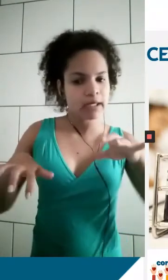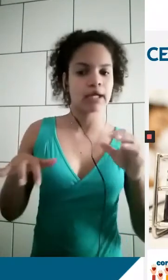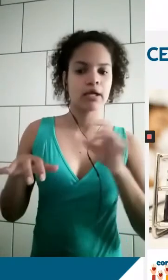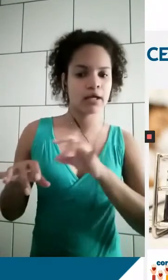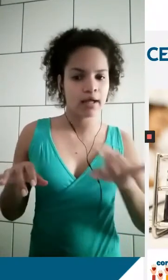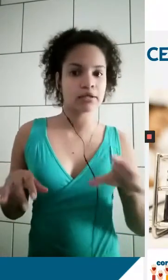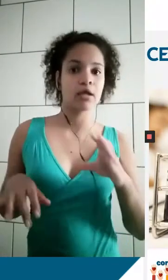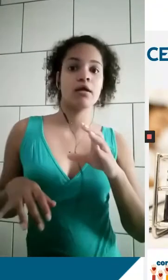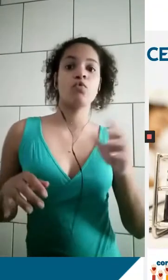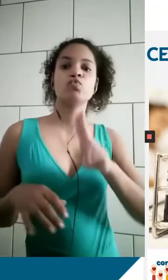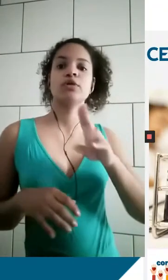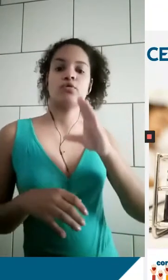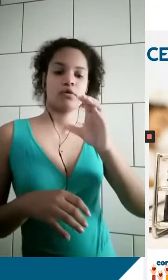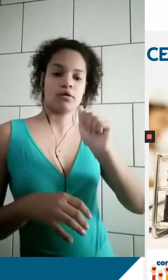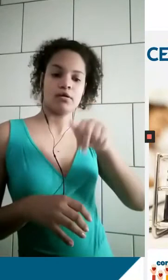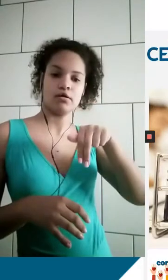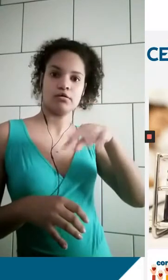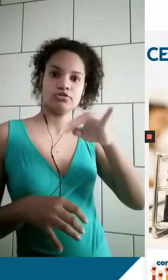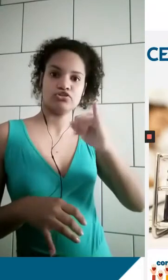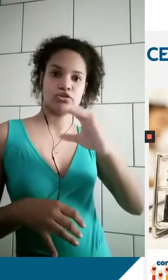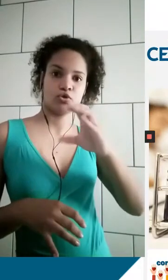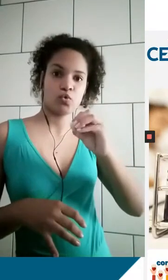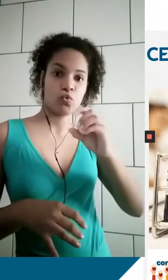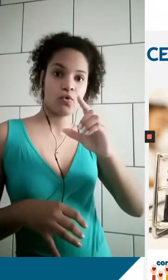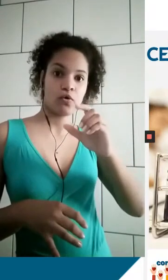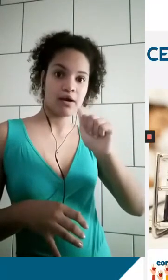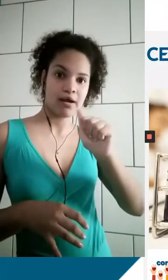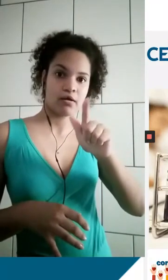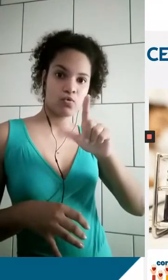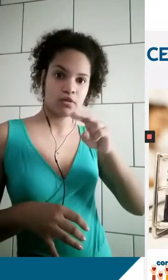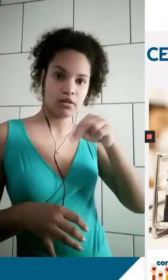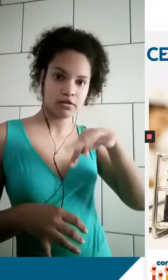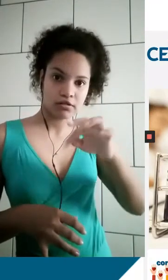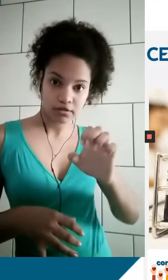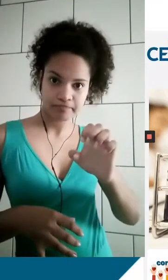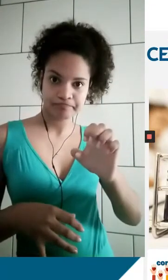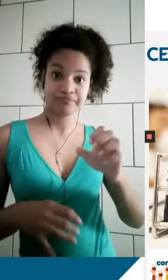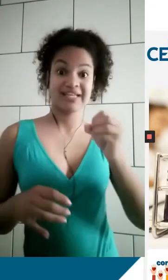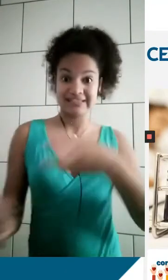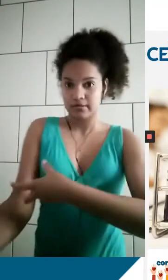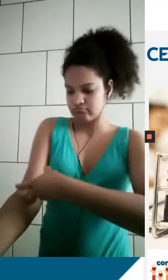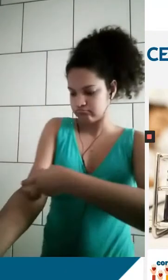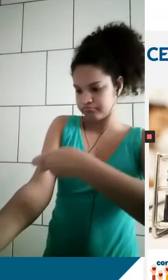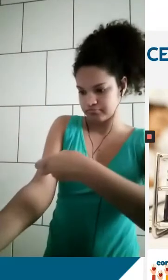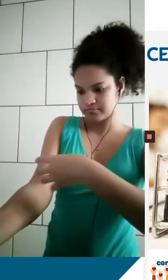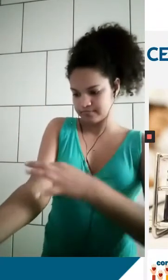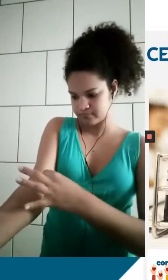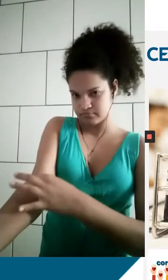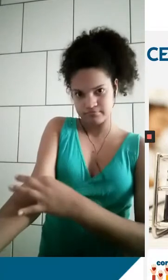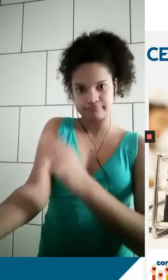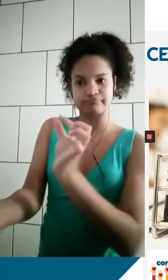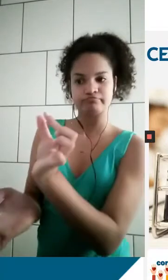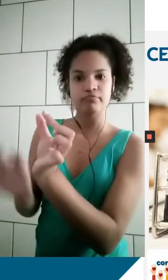nos leucócitos, mas vai ter uma parte acima desse tubo de ensaio que é o plasma. E o que tem nesse plasma?